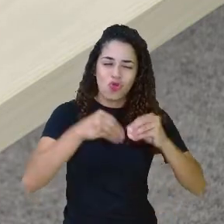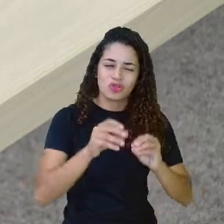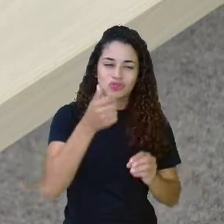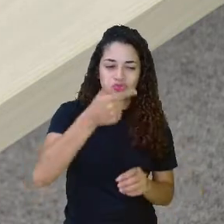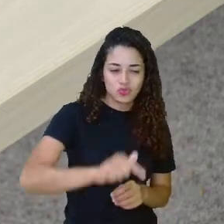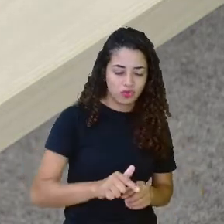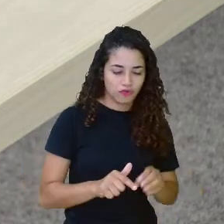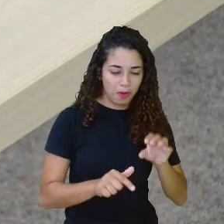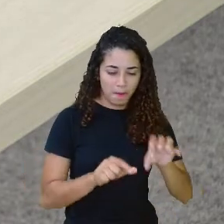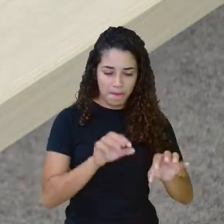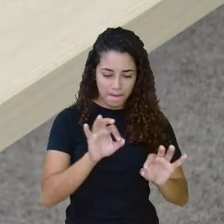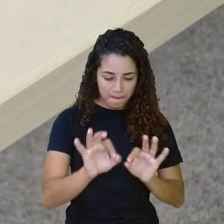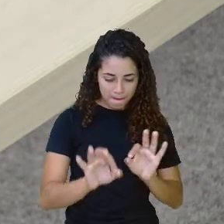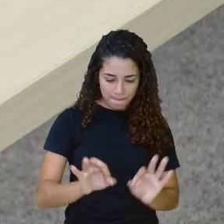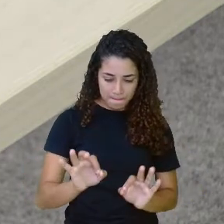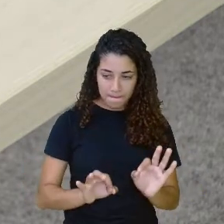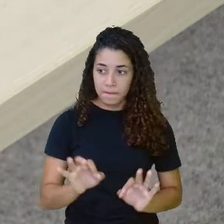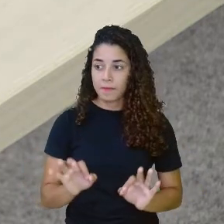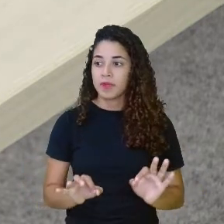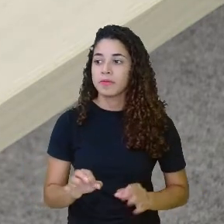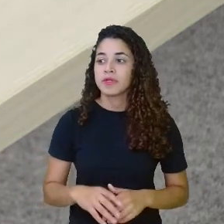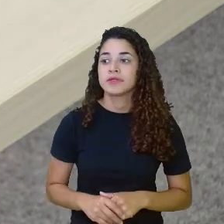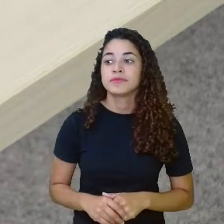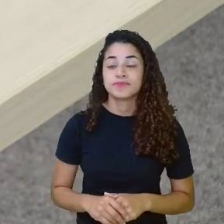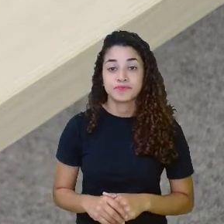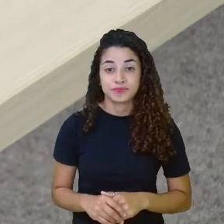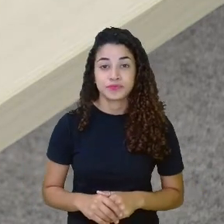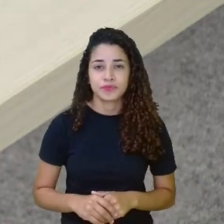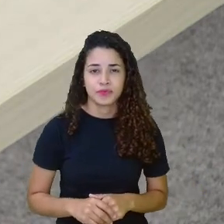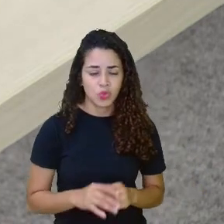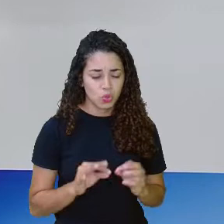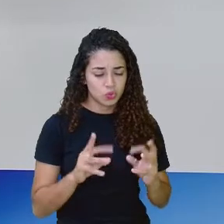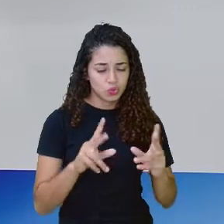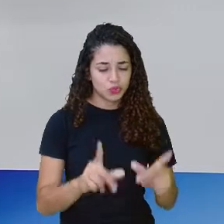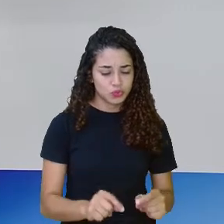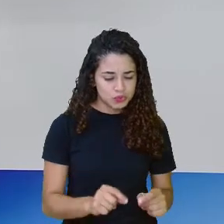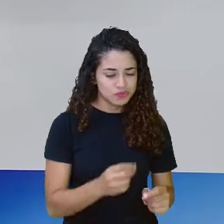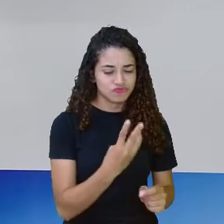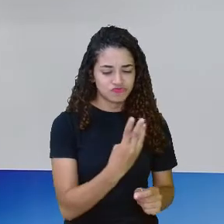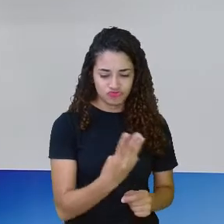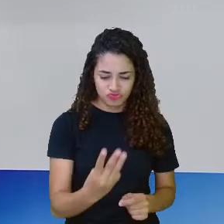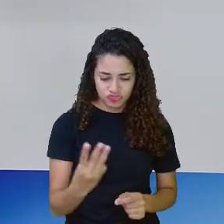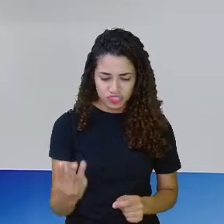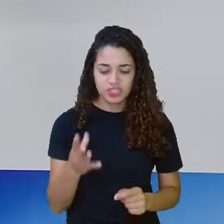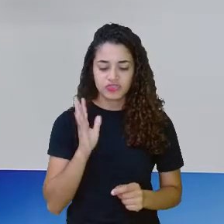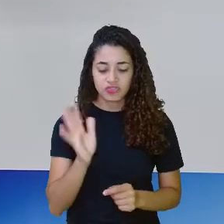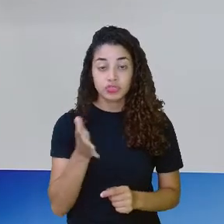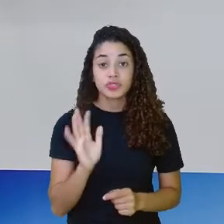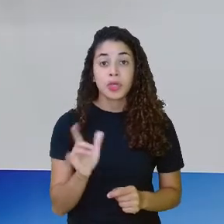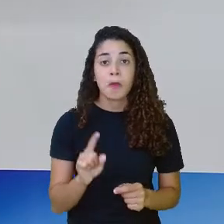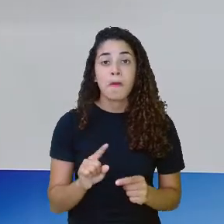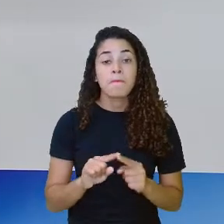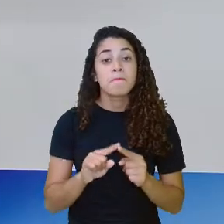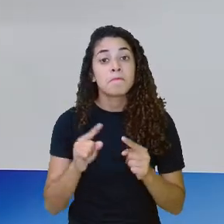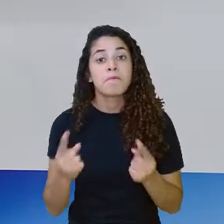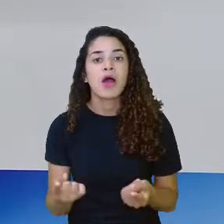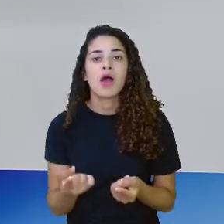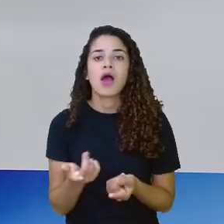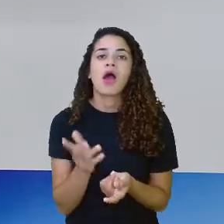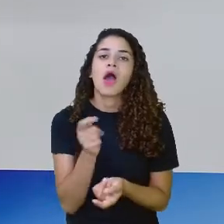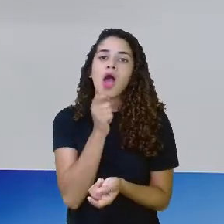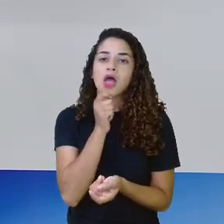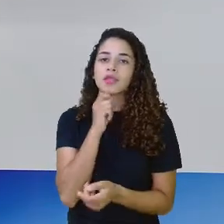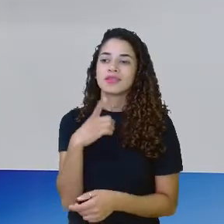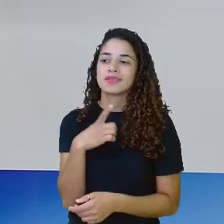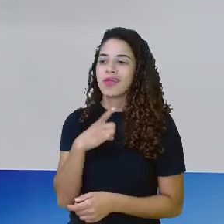um aqui. E as 3 partes estão com 3. Mas o que aconteceu, gente? Ainda sobrou